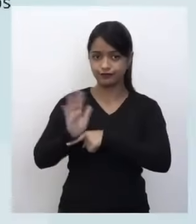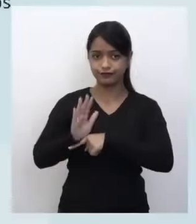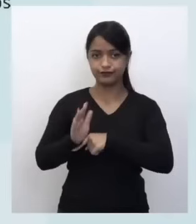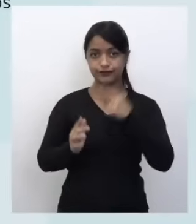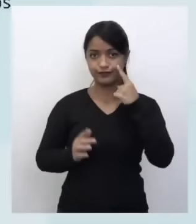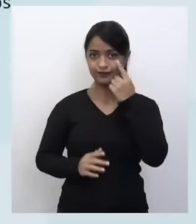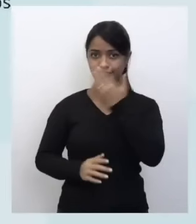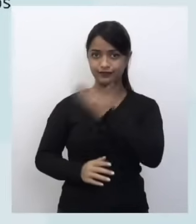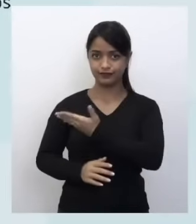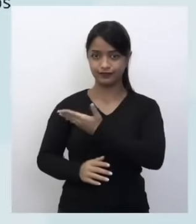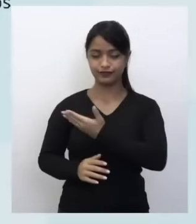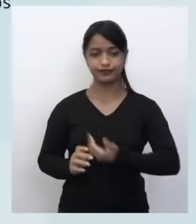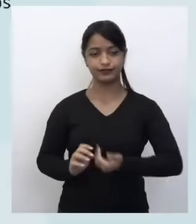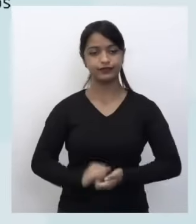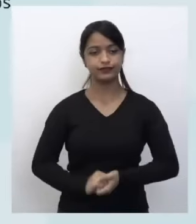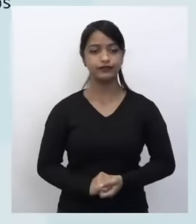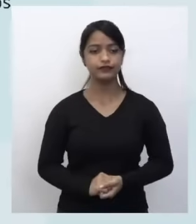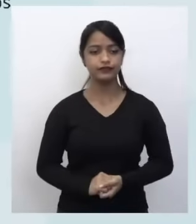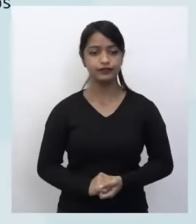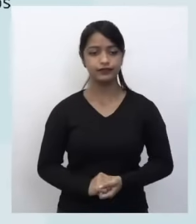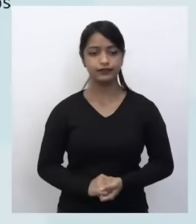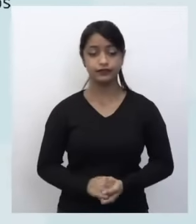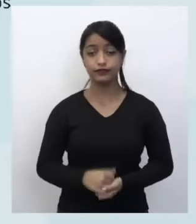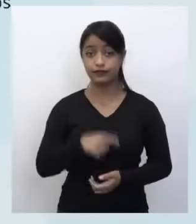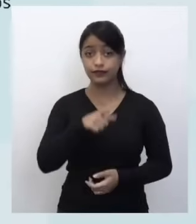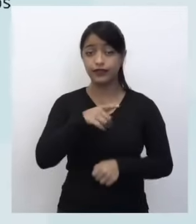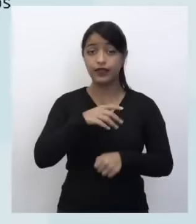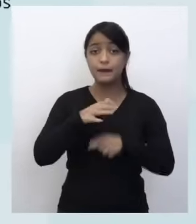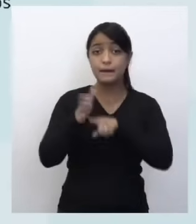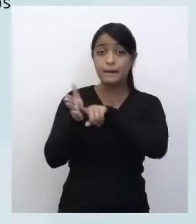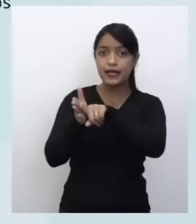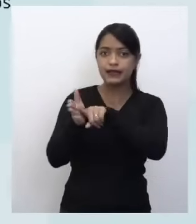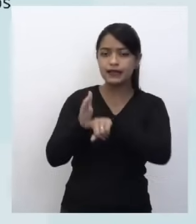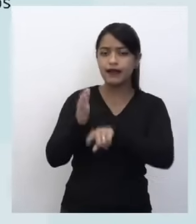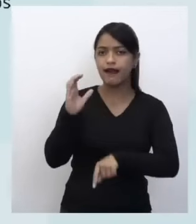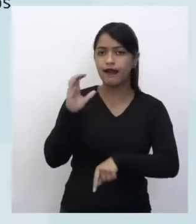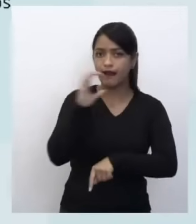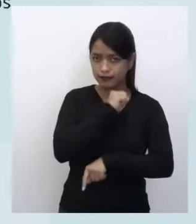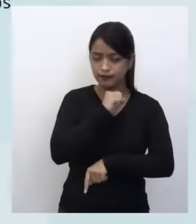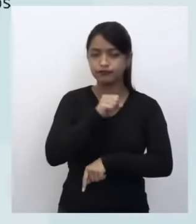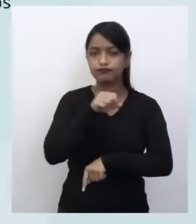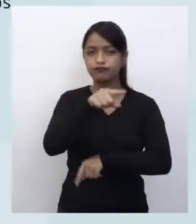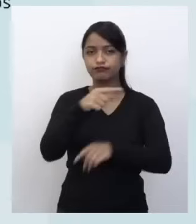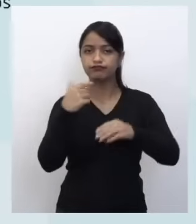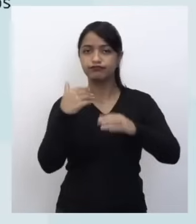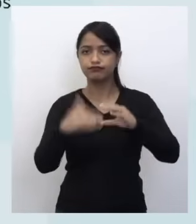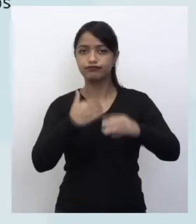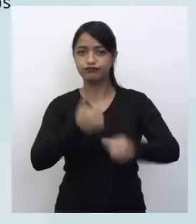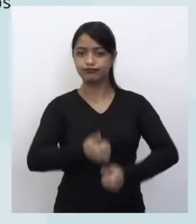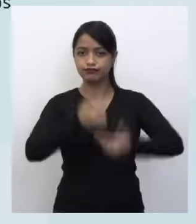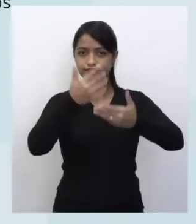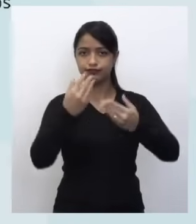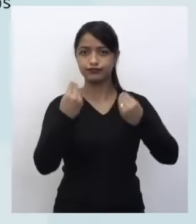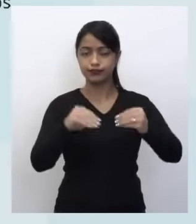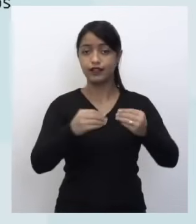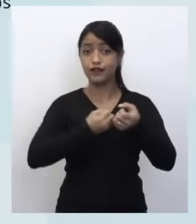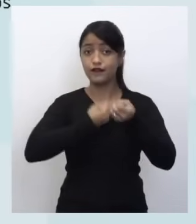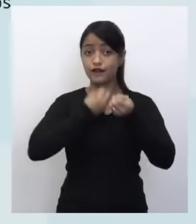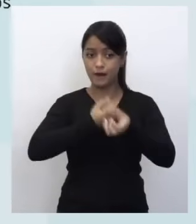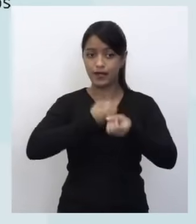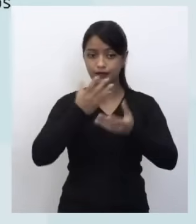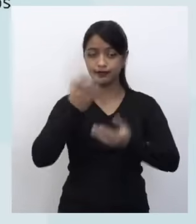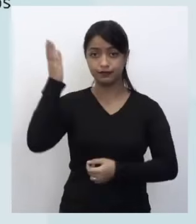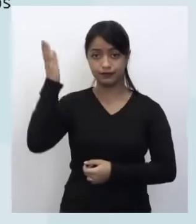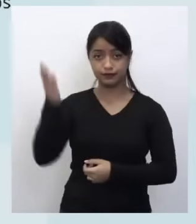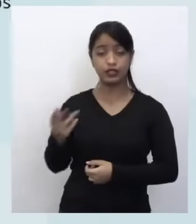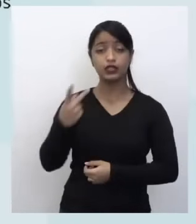tela, né, participe aí do chat, faça uma rápida pesquisa e coloque no chat as seguintes informações. O nome